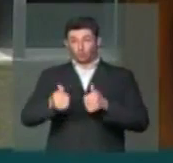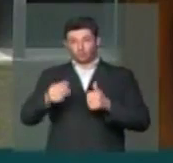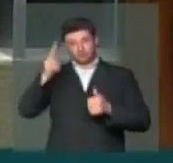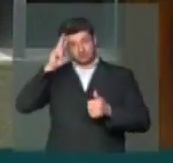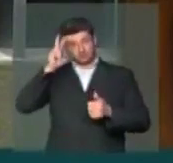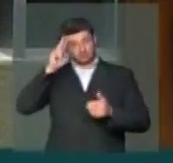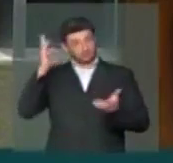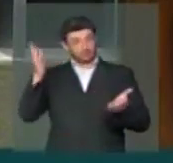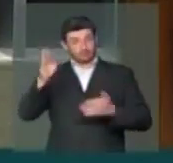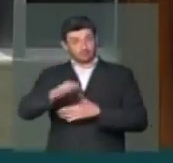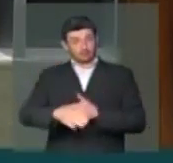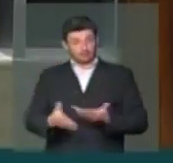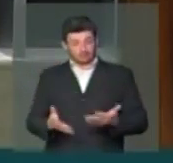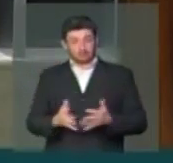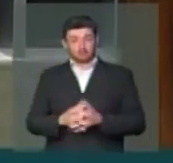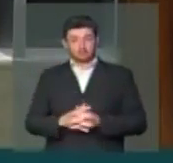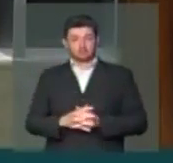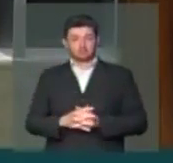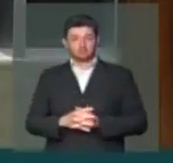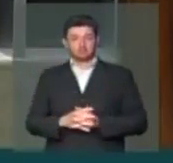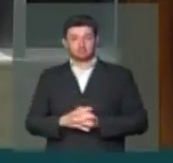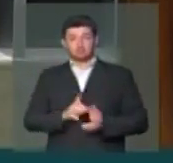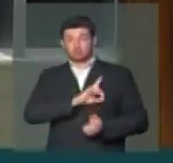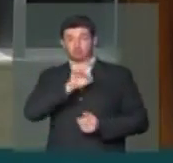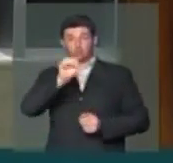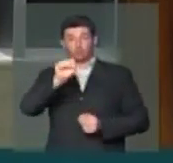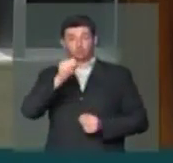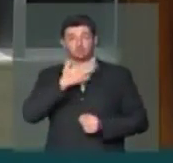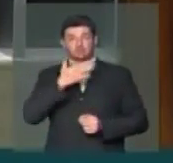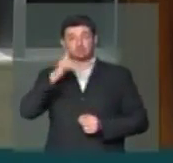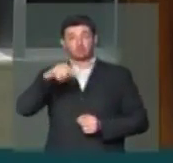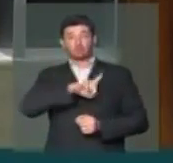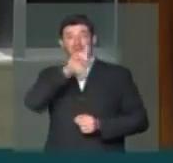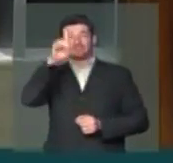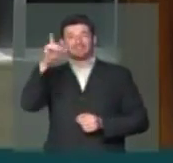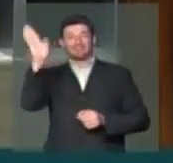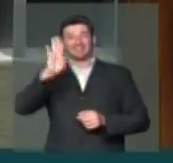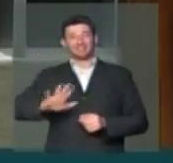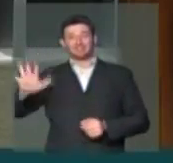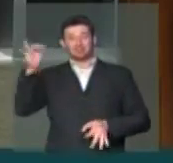nessa segunda-feira à tarde, 8 de dezembro, dia da justiça,